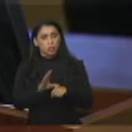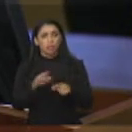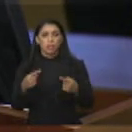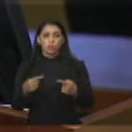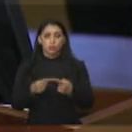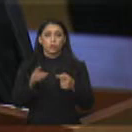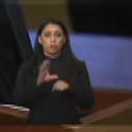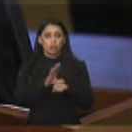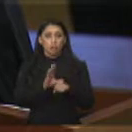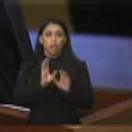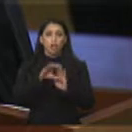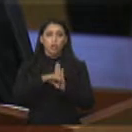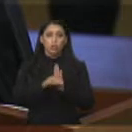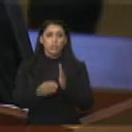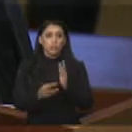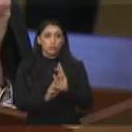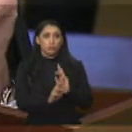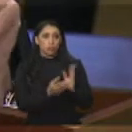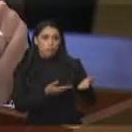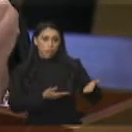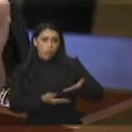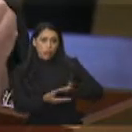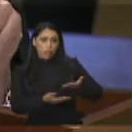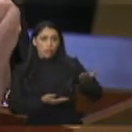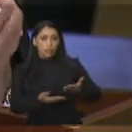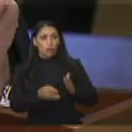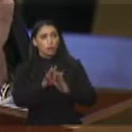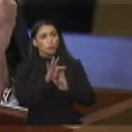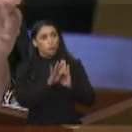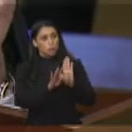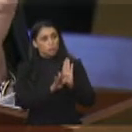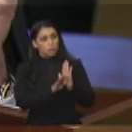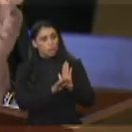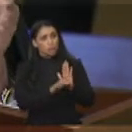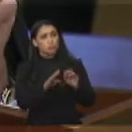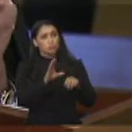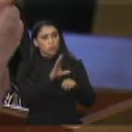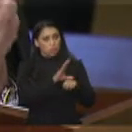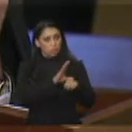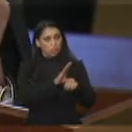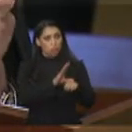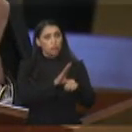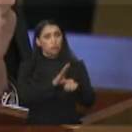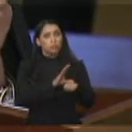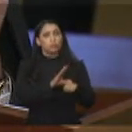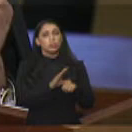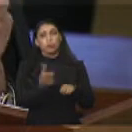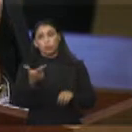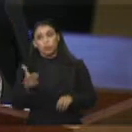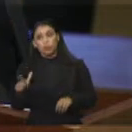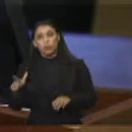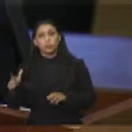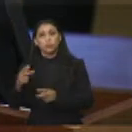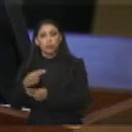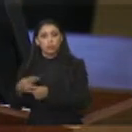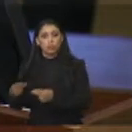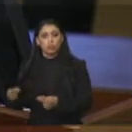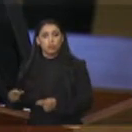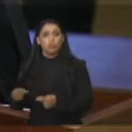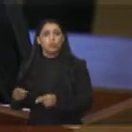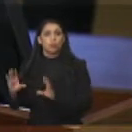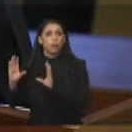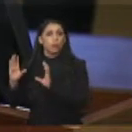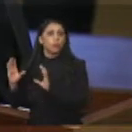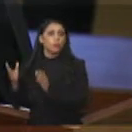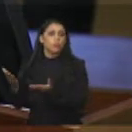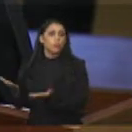designam conceitos de relação, isto é, a relação que se estabelece entre uma coisa, a Constituição, e outra coisa, um comportamento